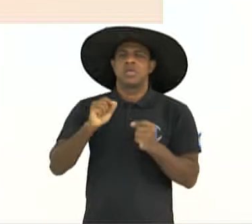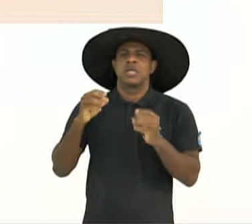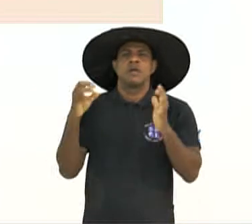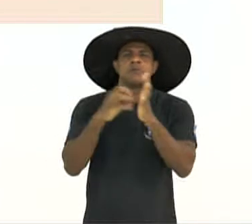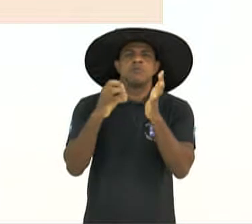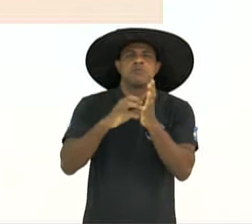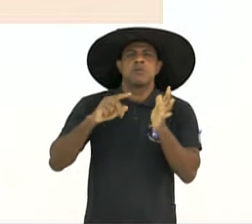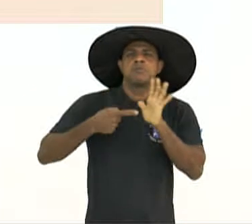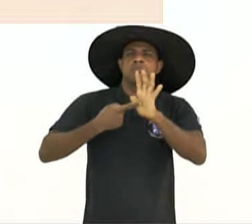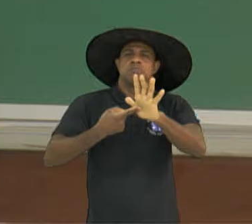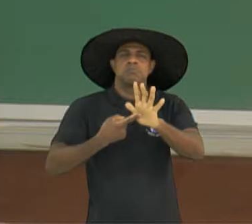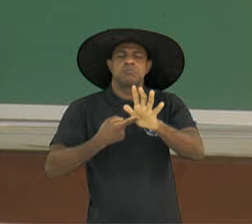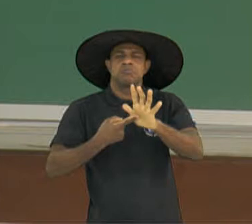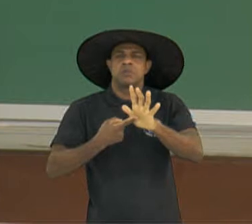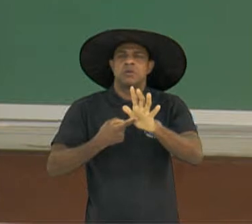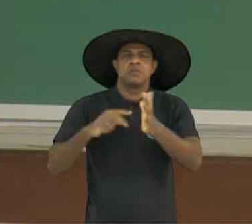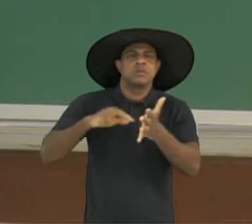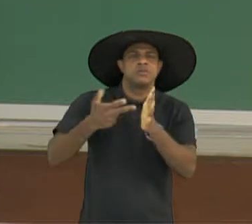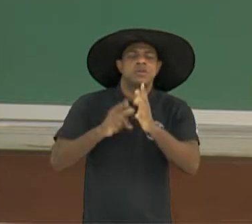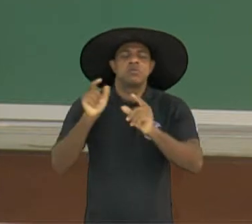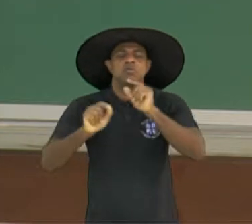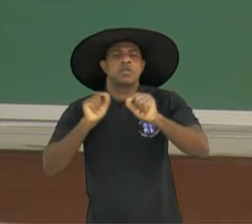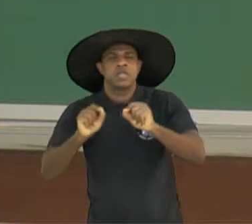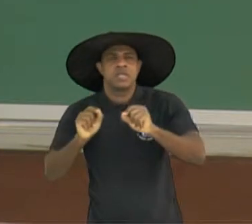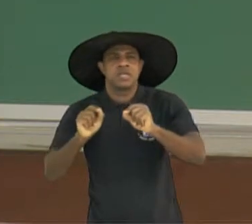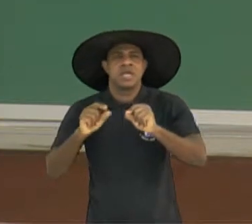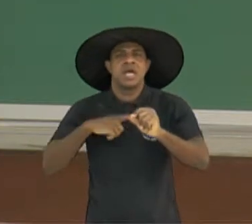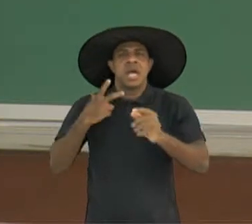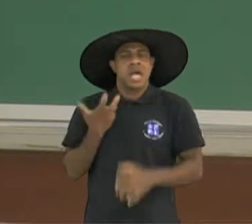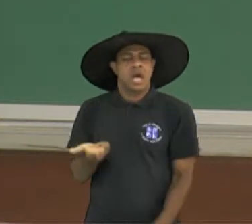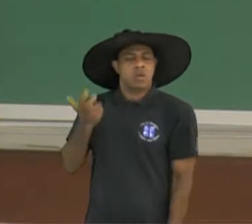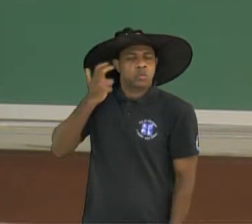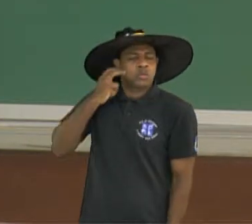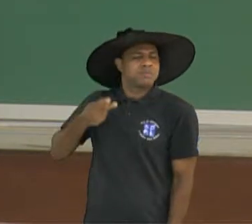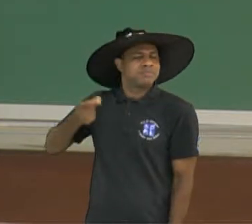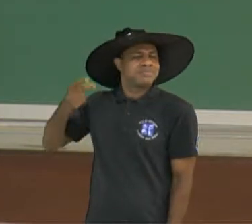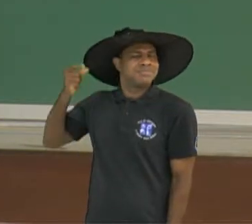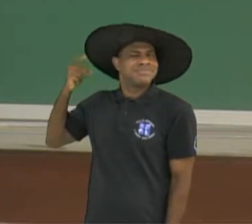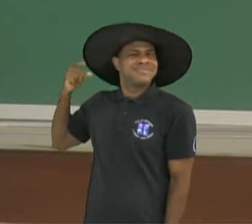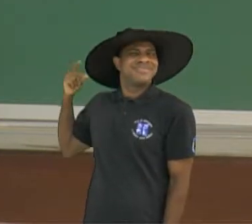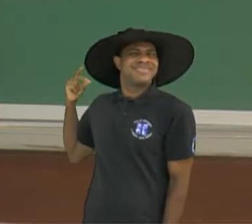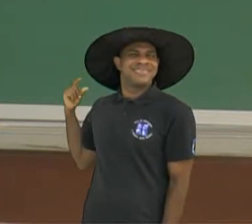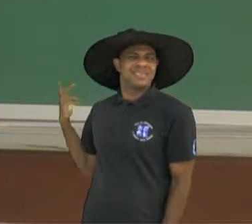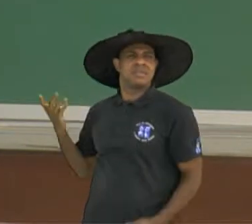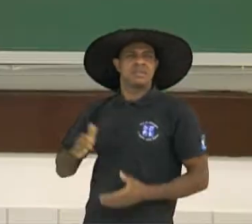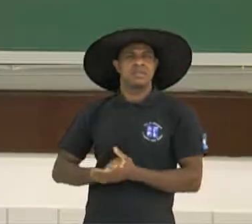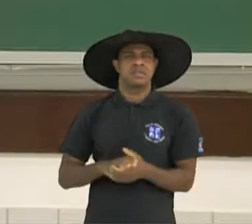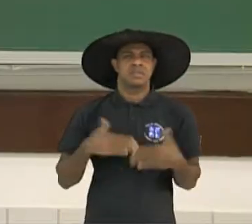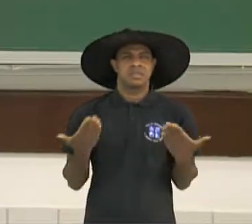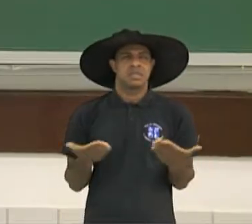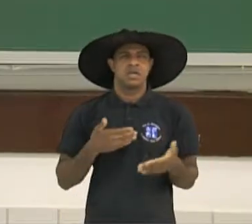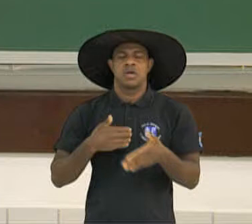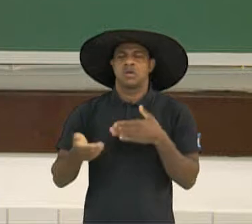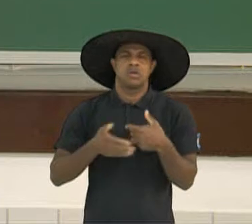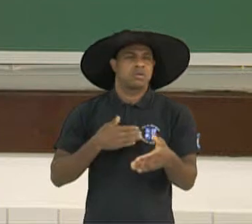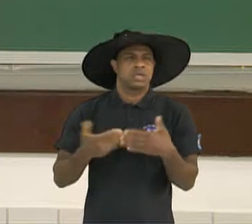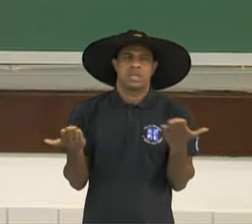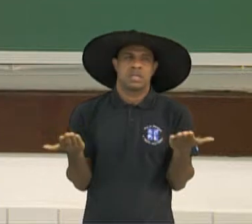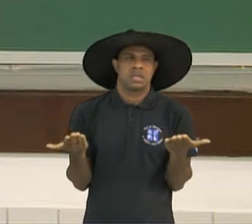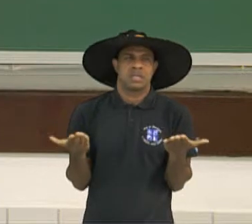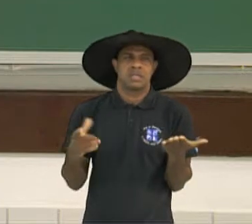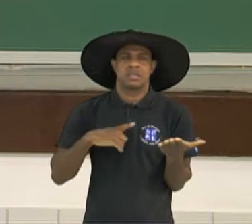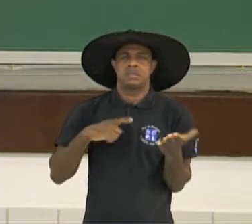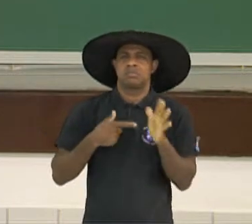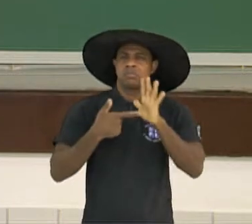eles representam? Eles vêm de uma cultura mais antiga do que nós temos. Seja qualquer um deles, eles